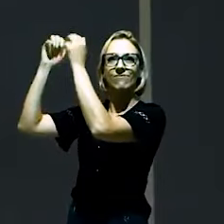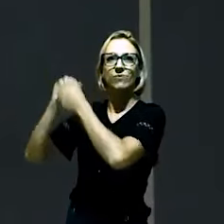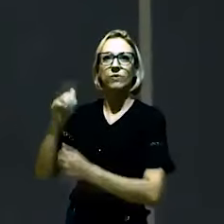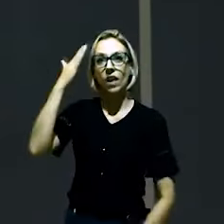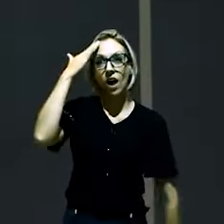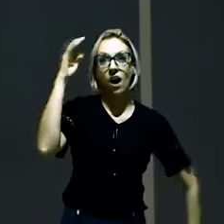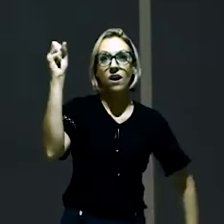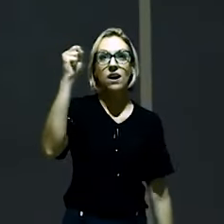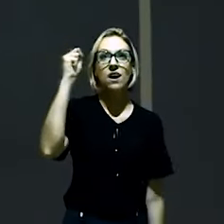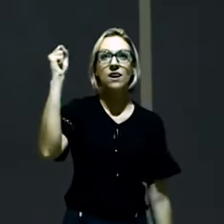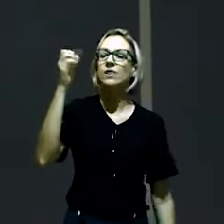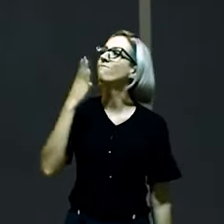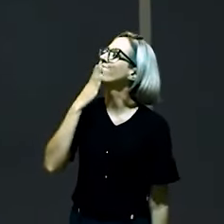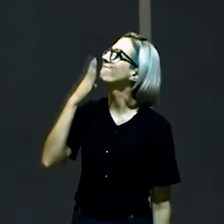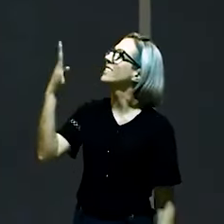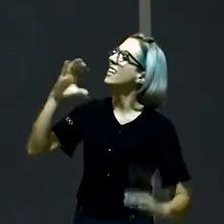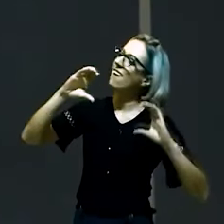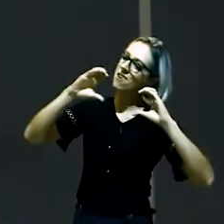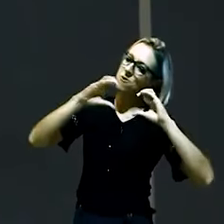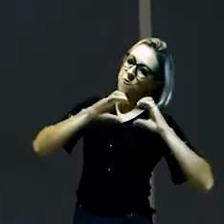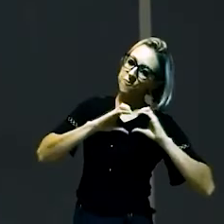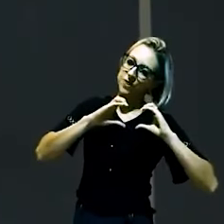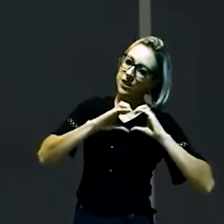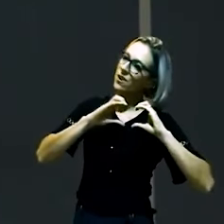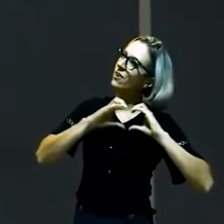Salomão pede a Deus um coração que ouve.